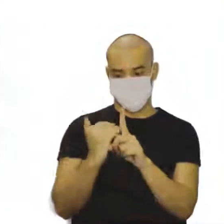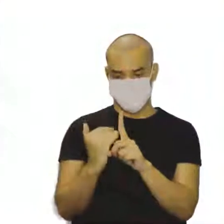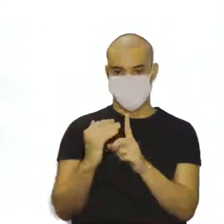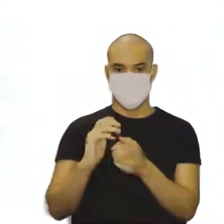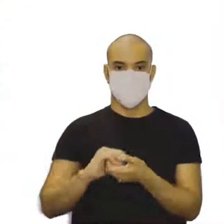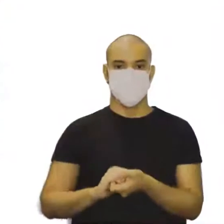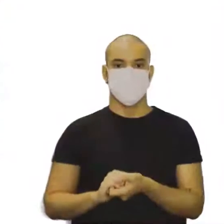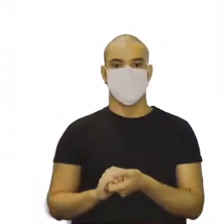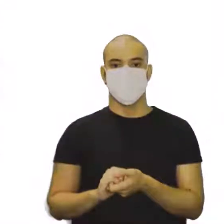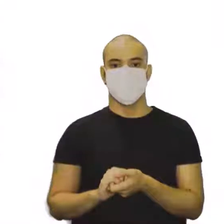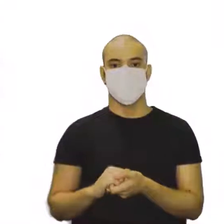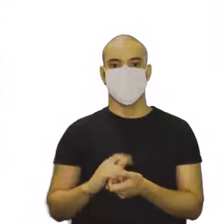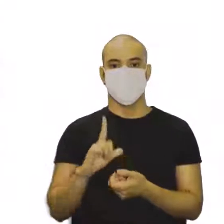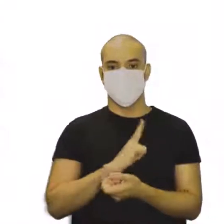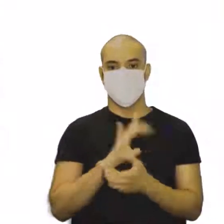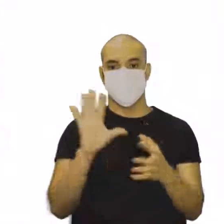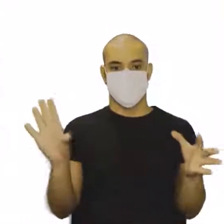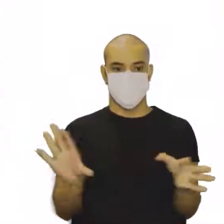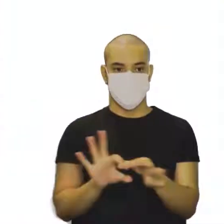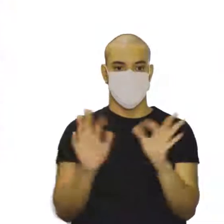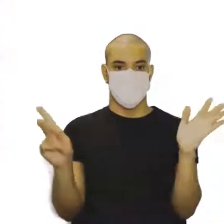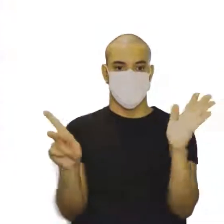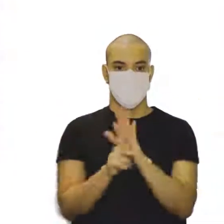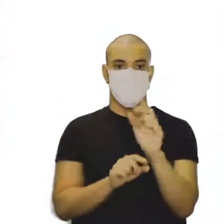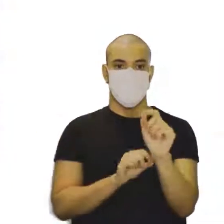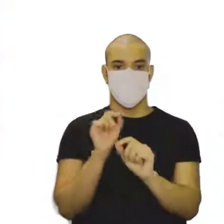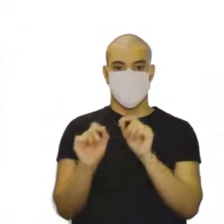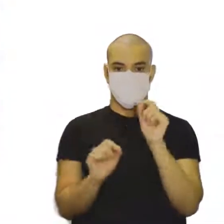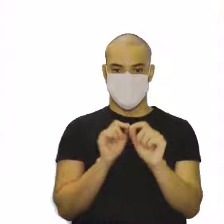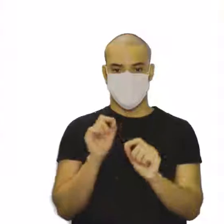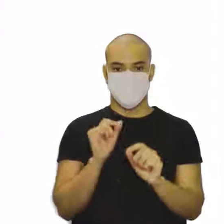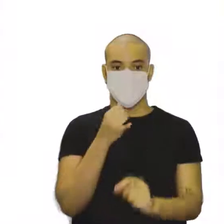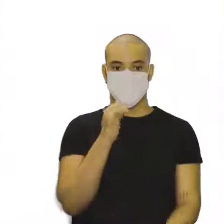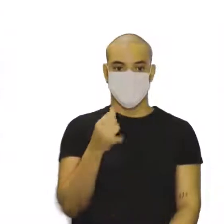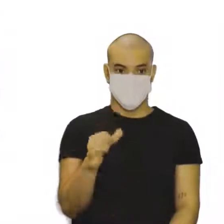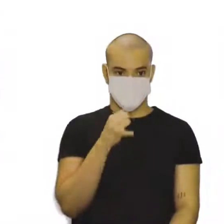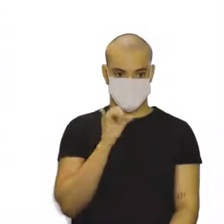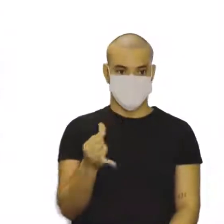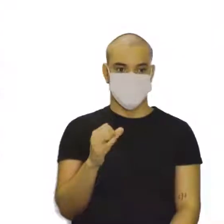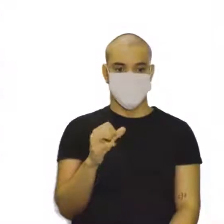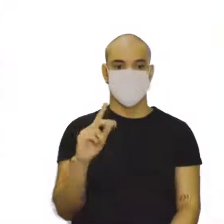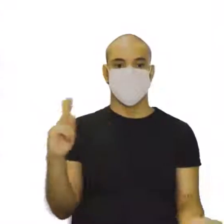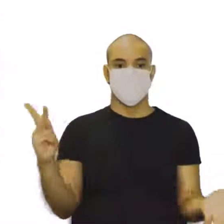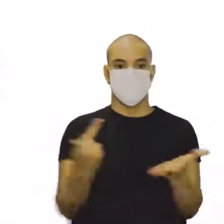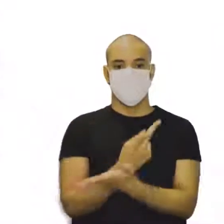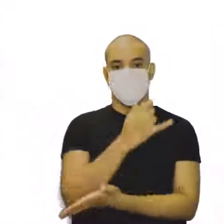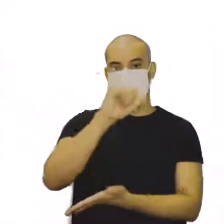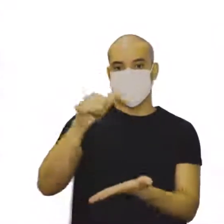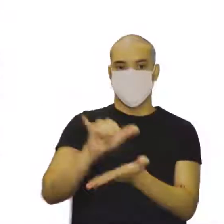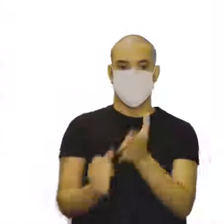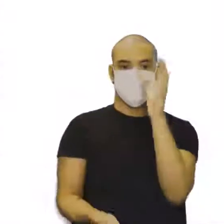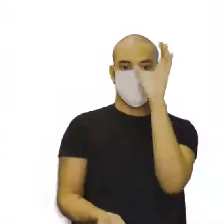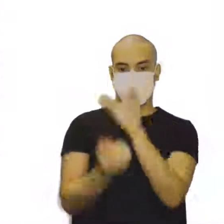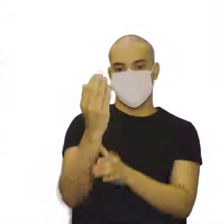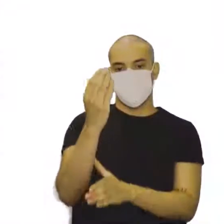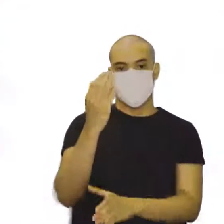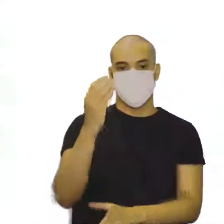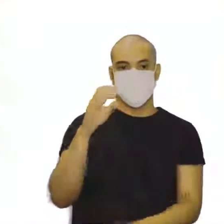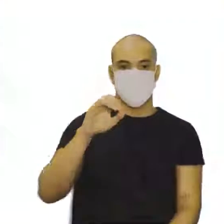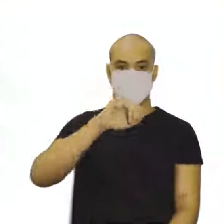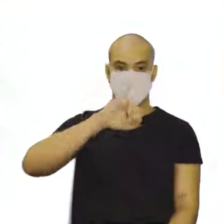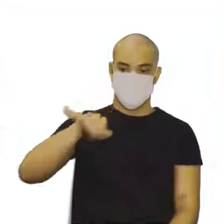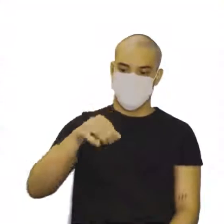ok? Que se intercala em um ponto de uma instalação elétrica. para que se funda por